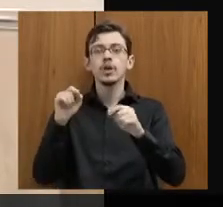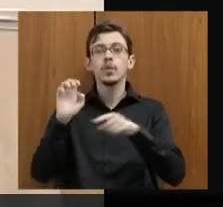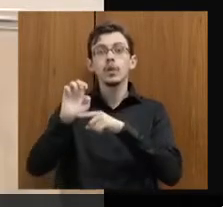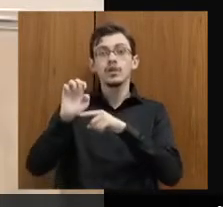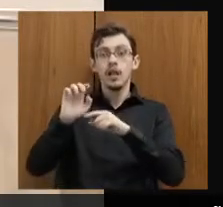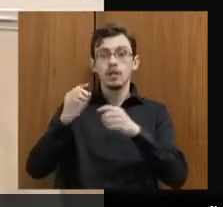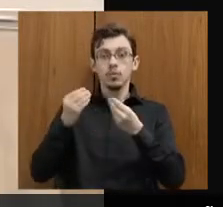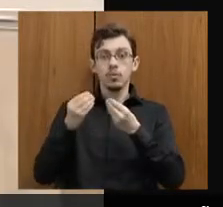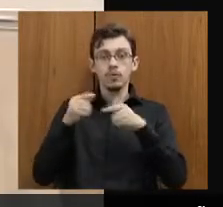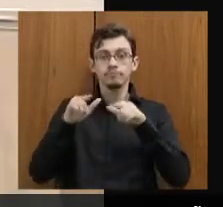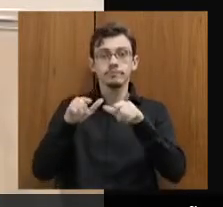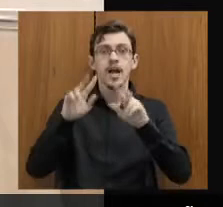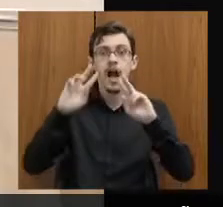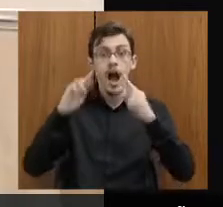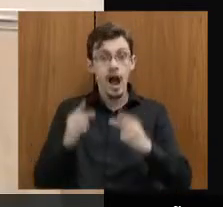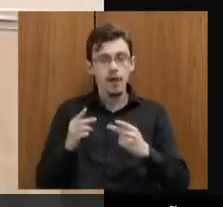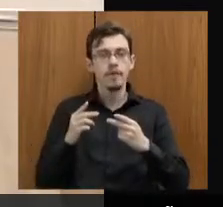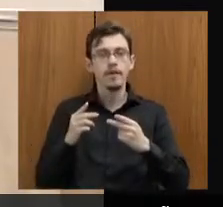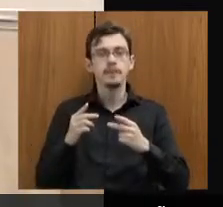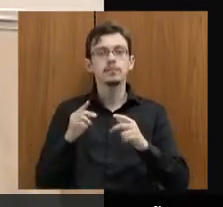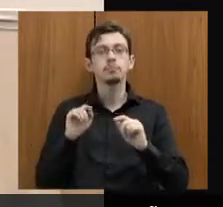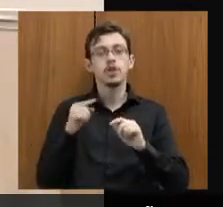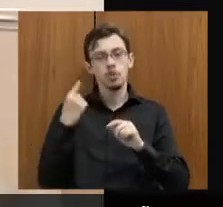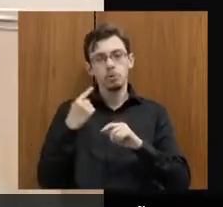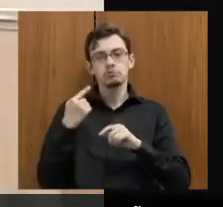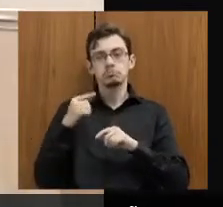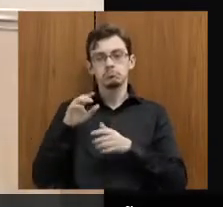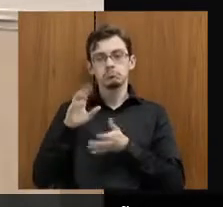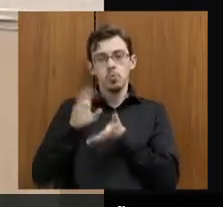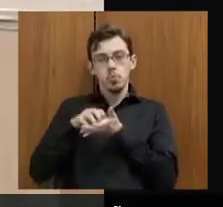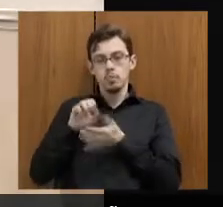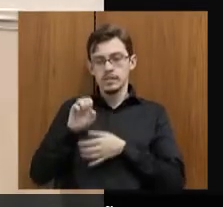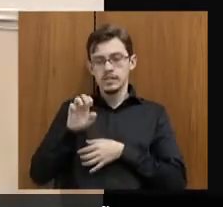orientado Sé quanto ao procedimento